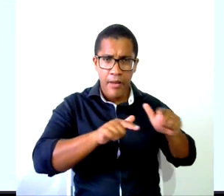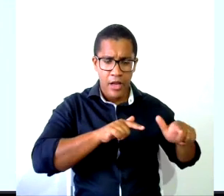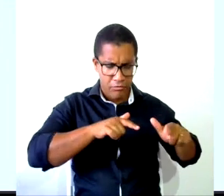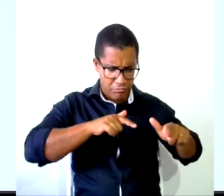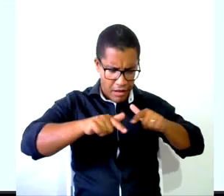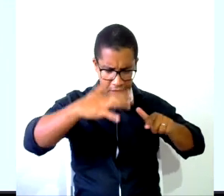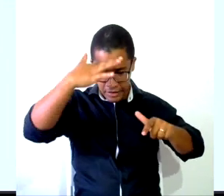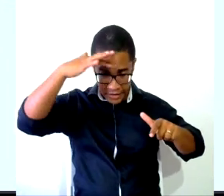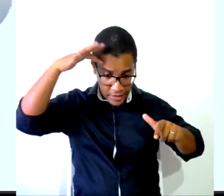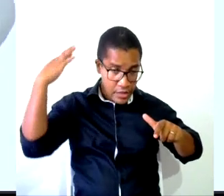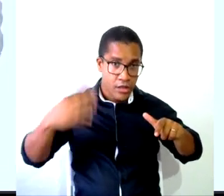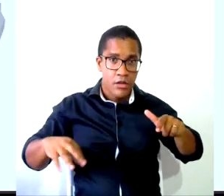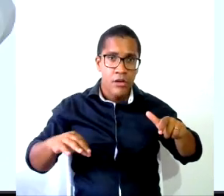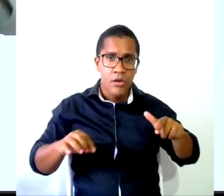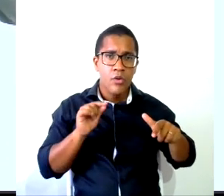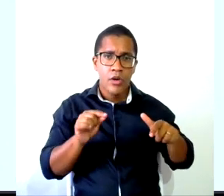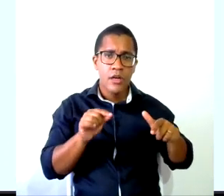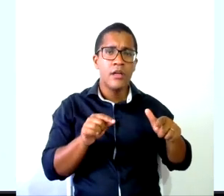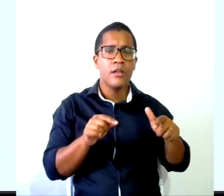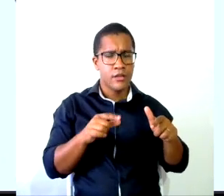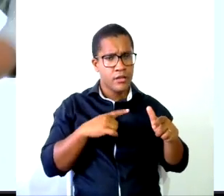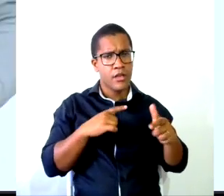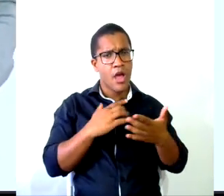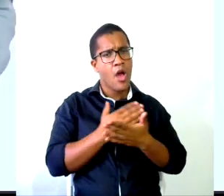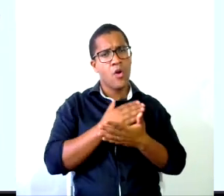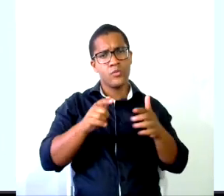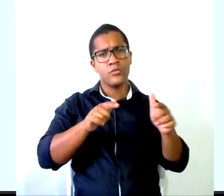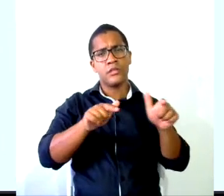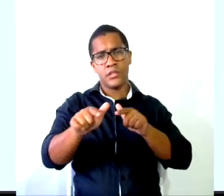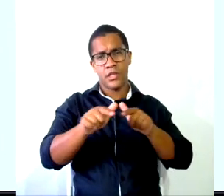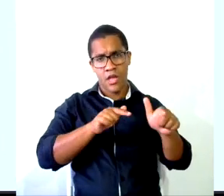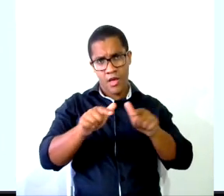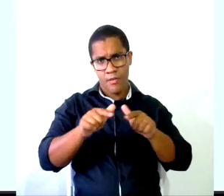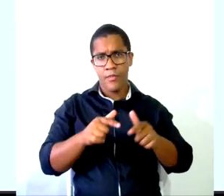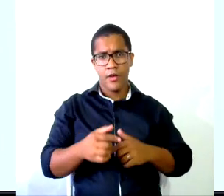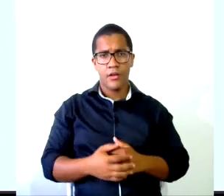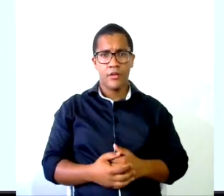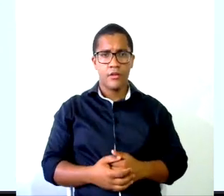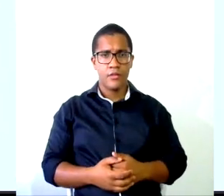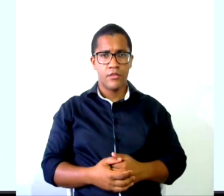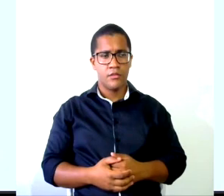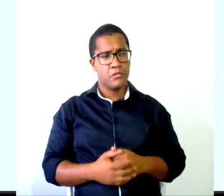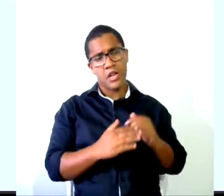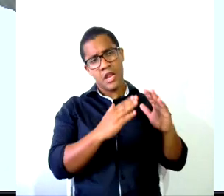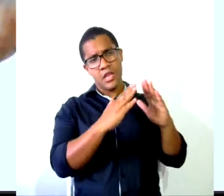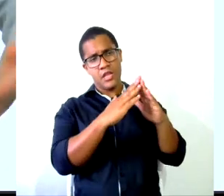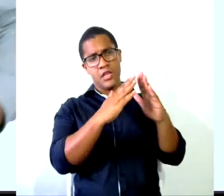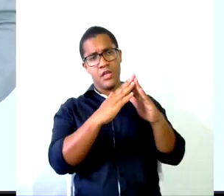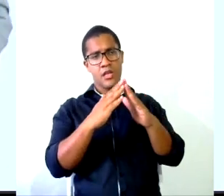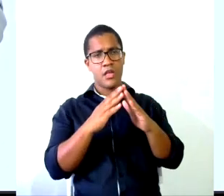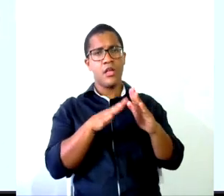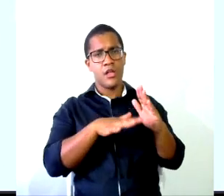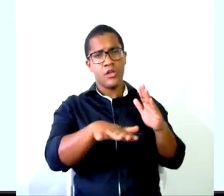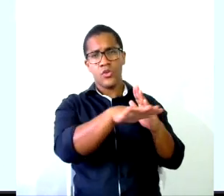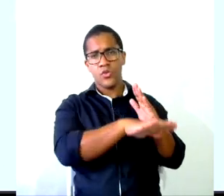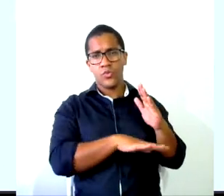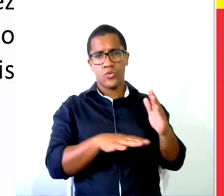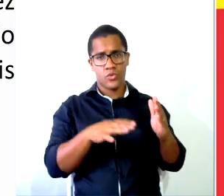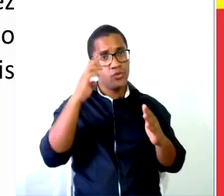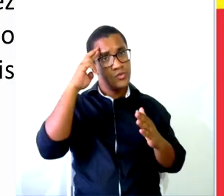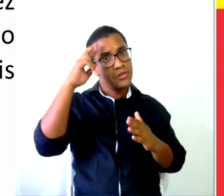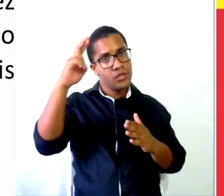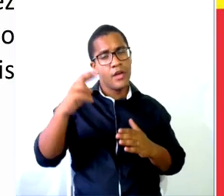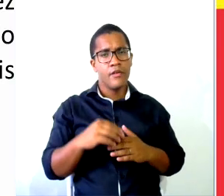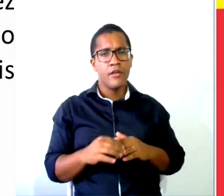desempenhar o quê? Algumas tarefas nas casas dos seus